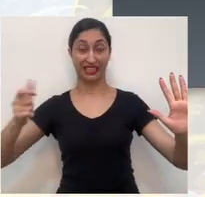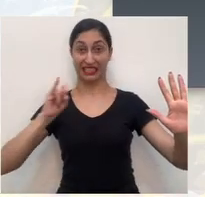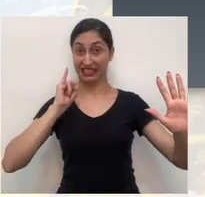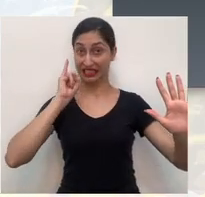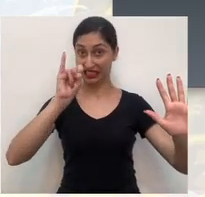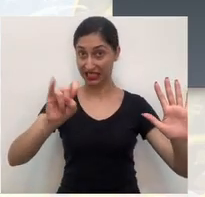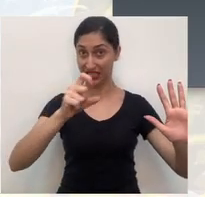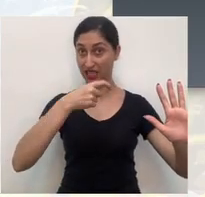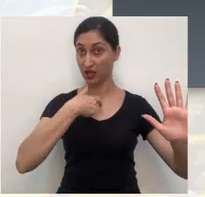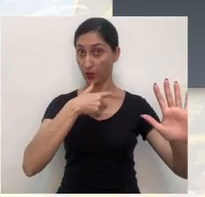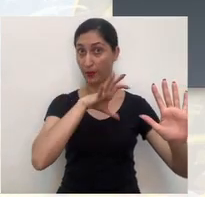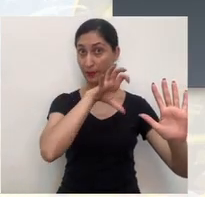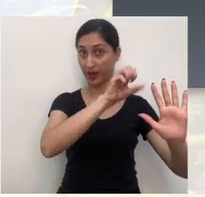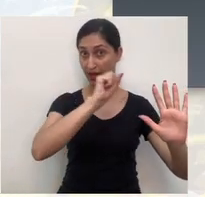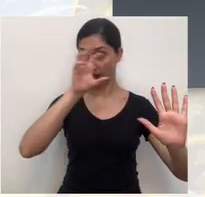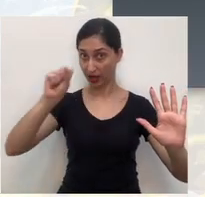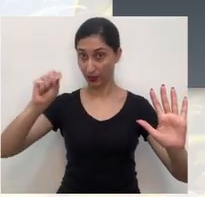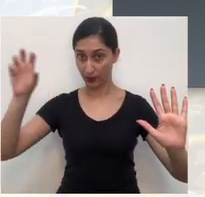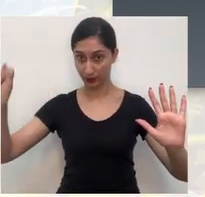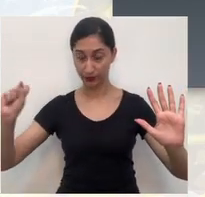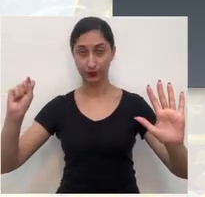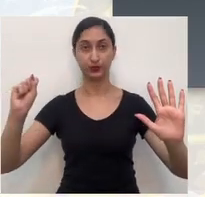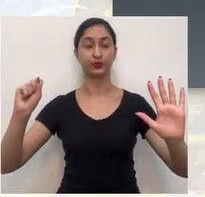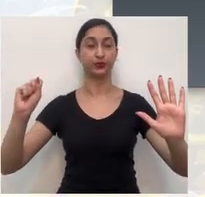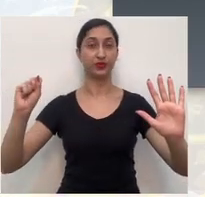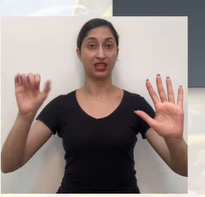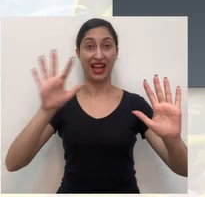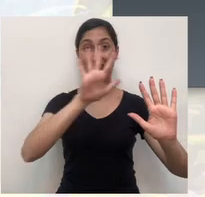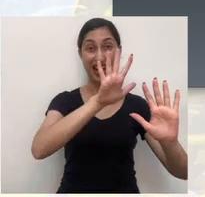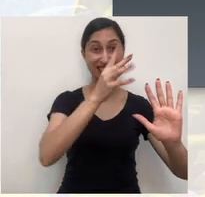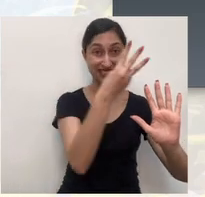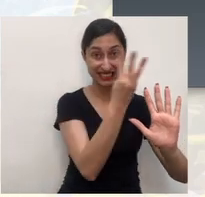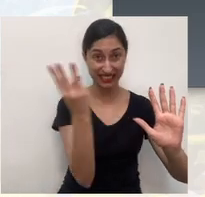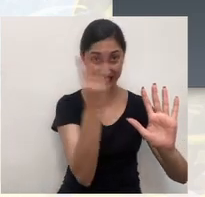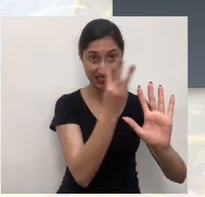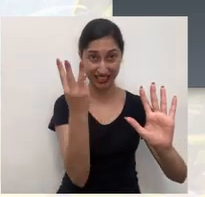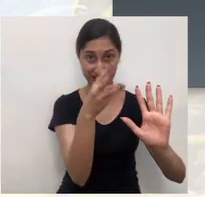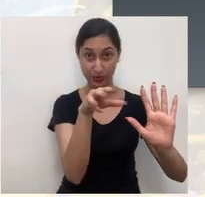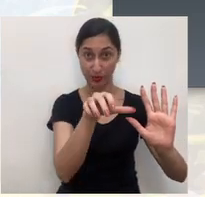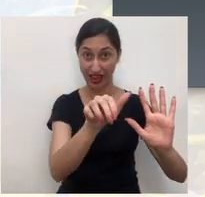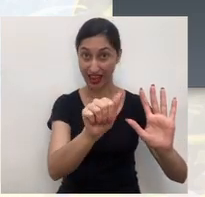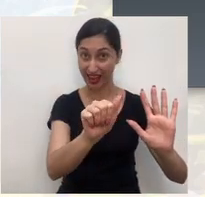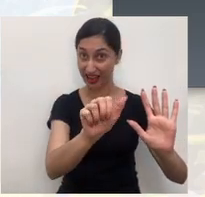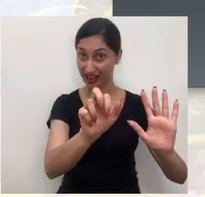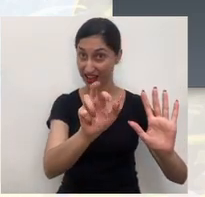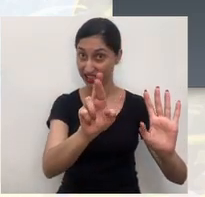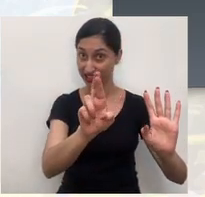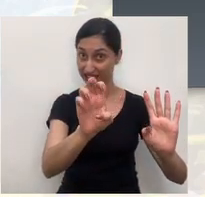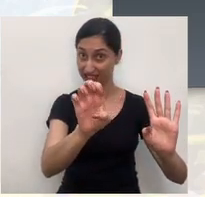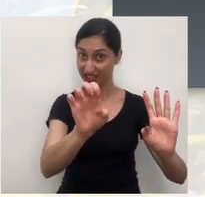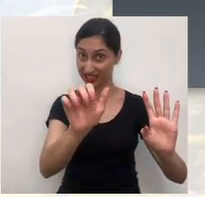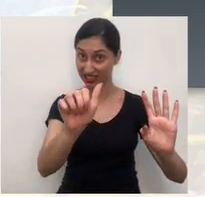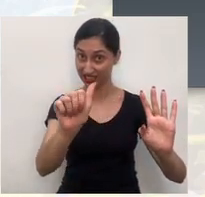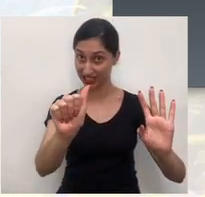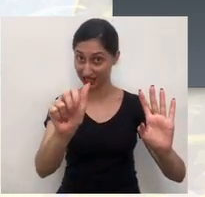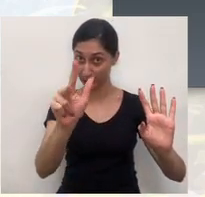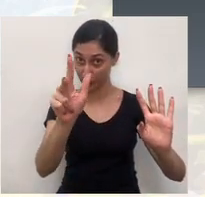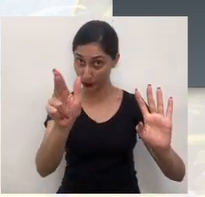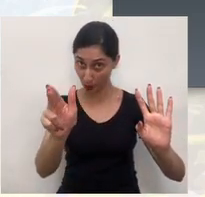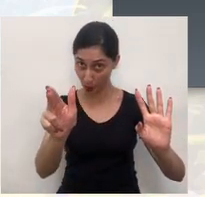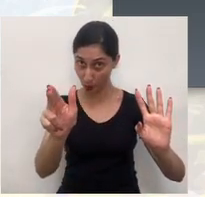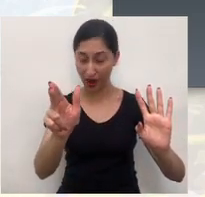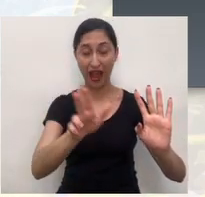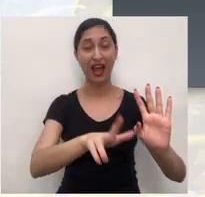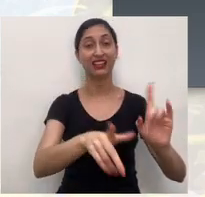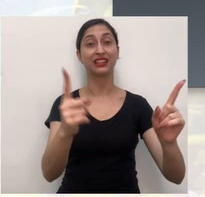desenhar cada uma delas, e as 3 com a mesma área, a que vai ter o menor perímetro